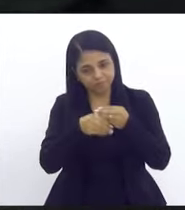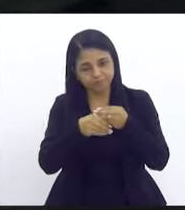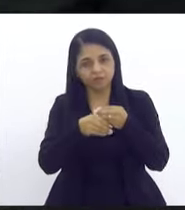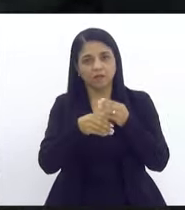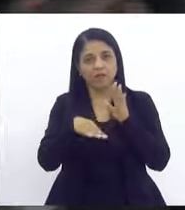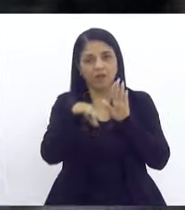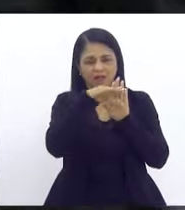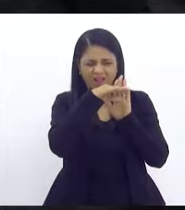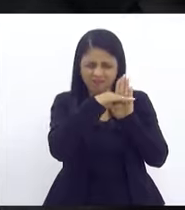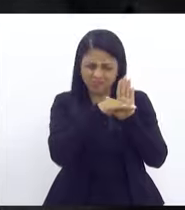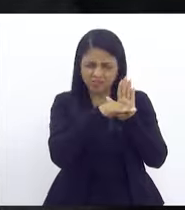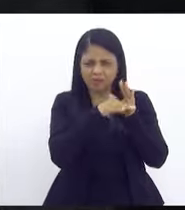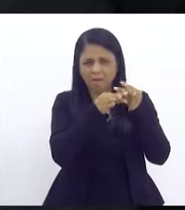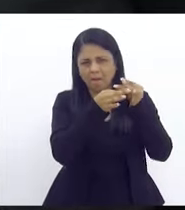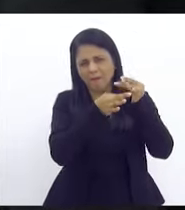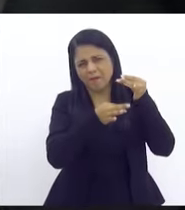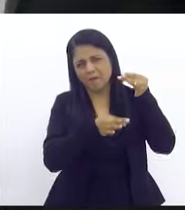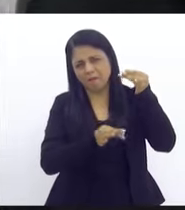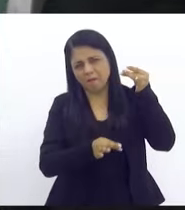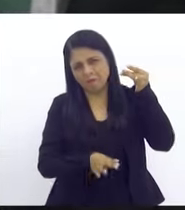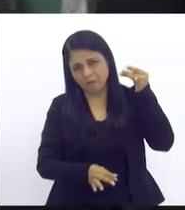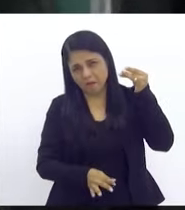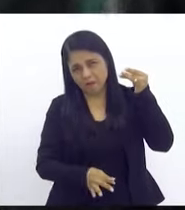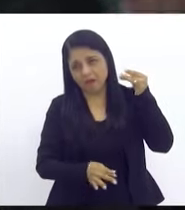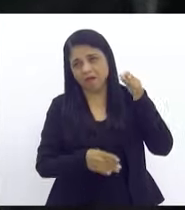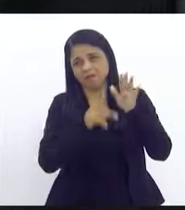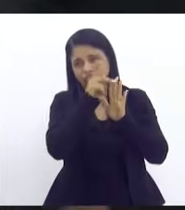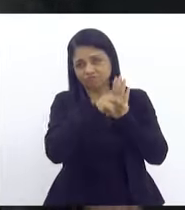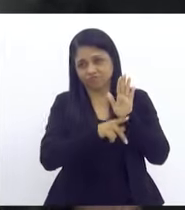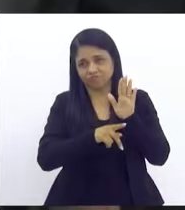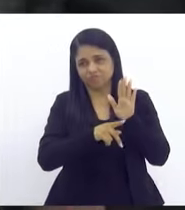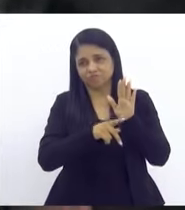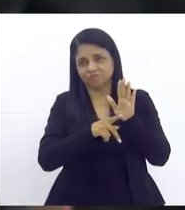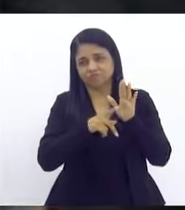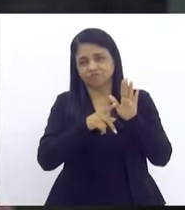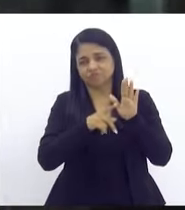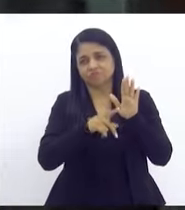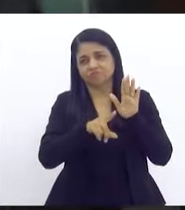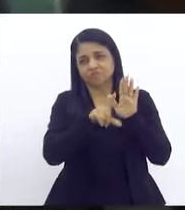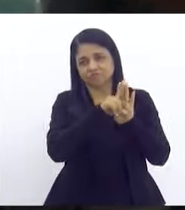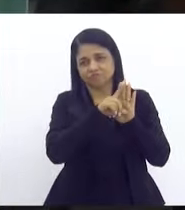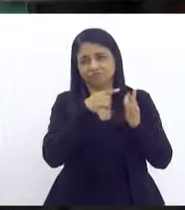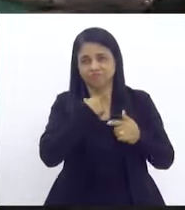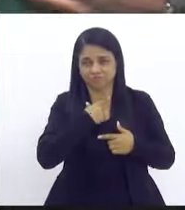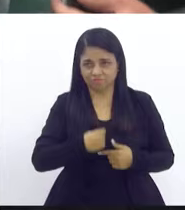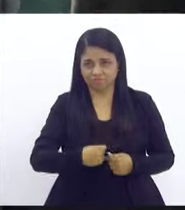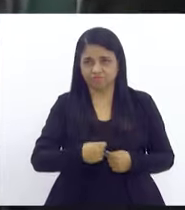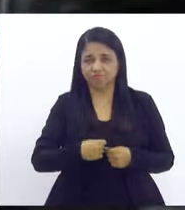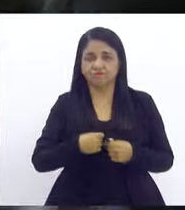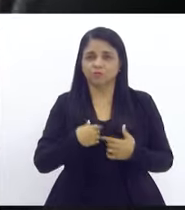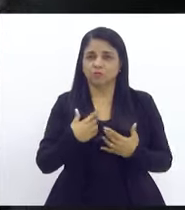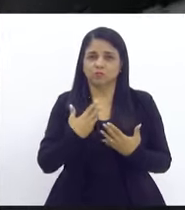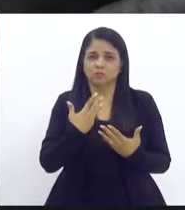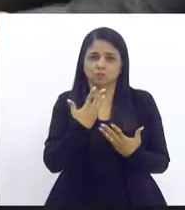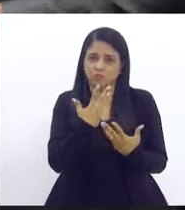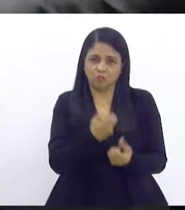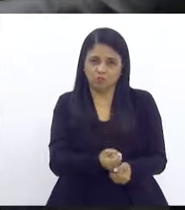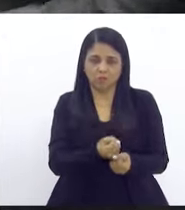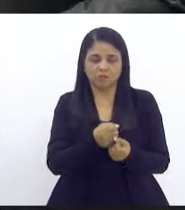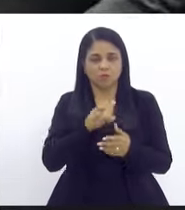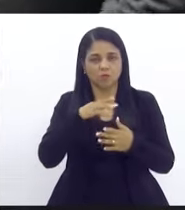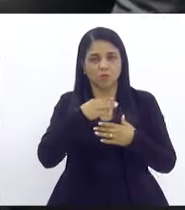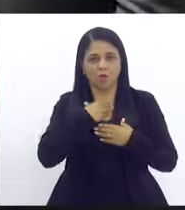nossa lista é uma lista grande, né, de qual não concordamos com a de receber a honraria, estão ali, encontram-se na